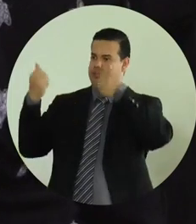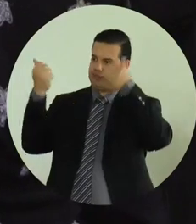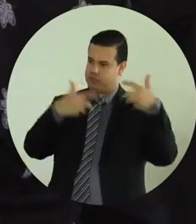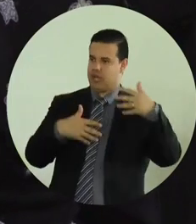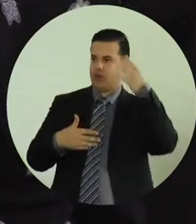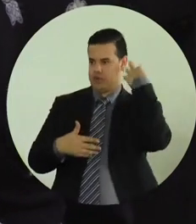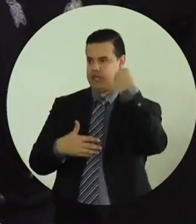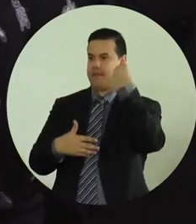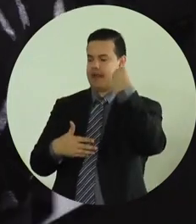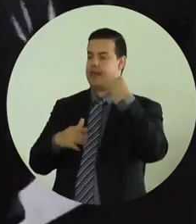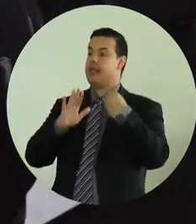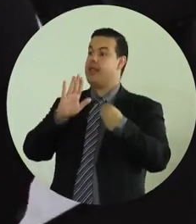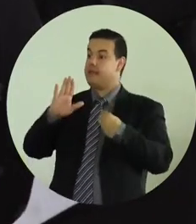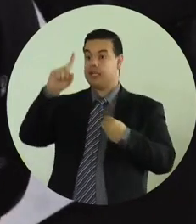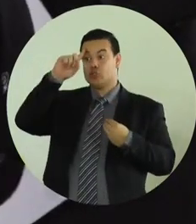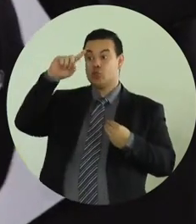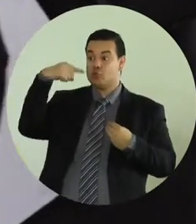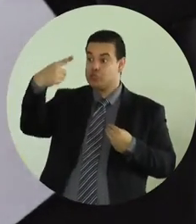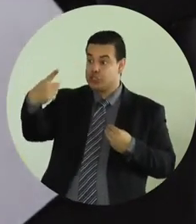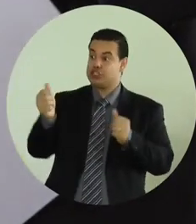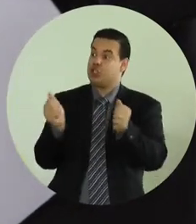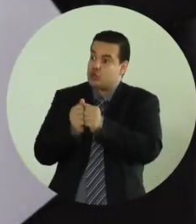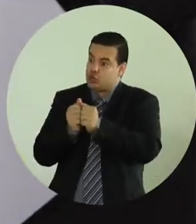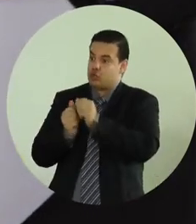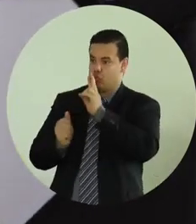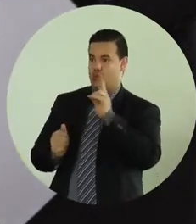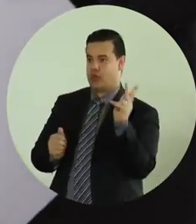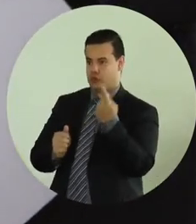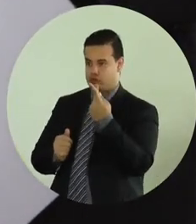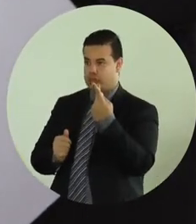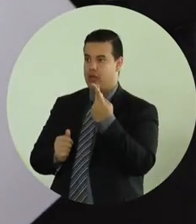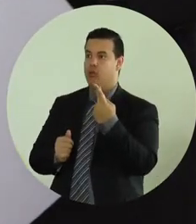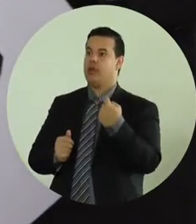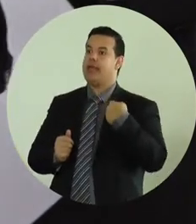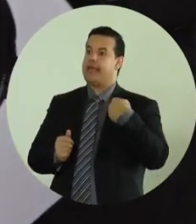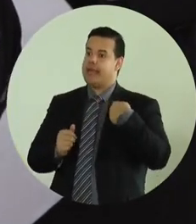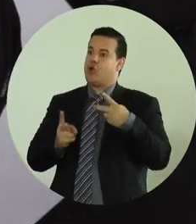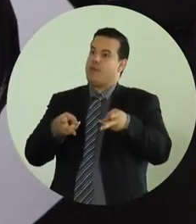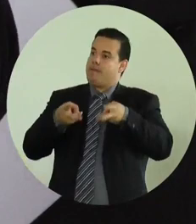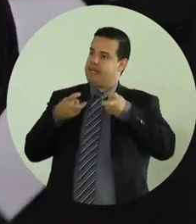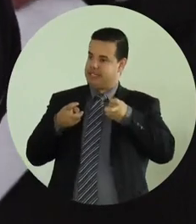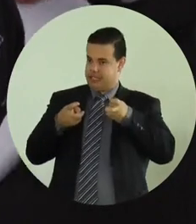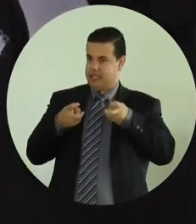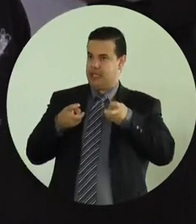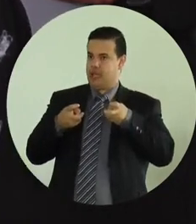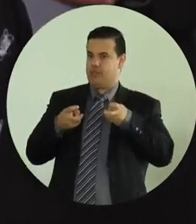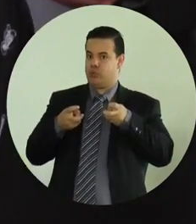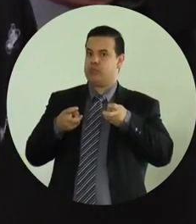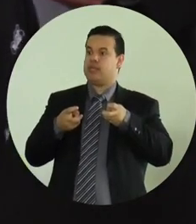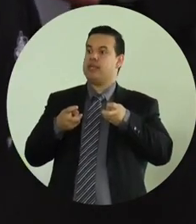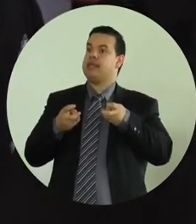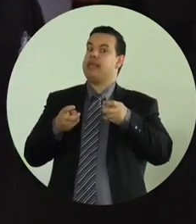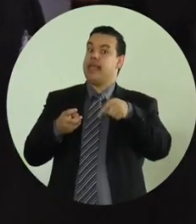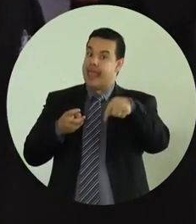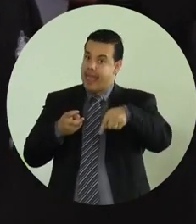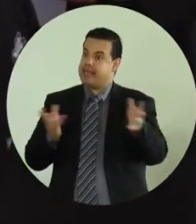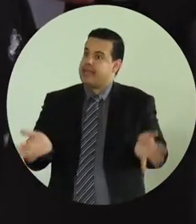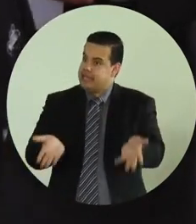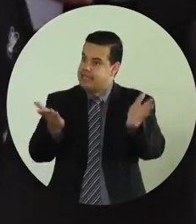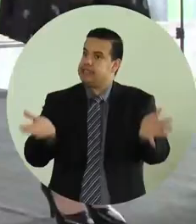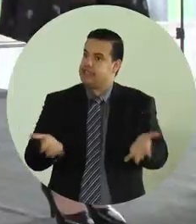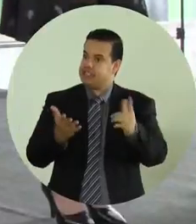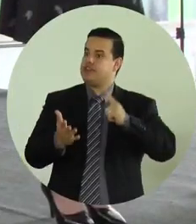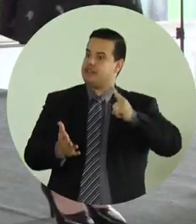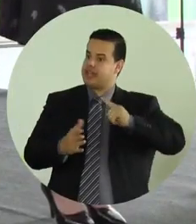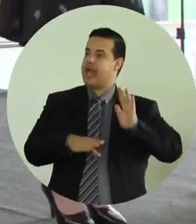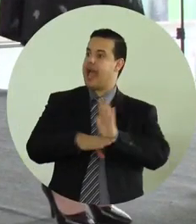lá na ponta, no dia a dia, junto com recursos humanos, né, eu tenho percebido o quanto essa iniciativa tem contribuído